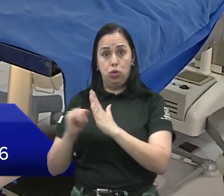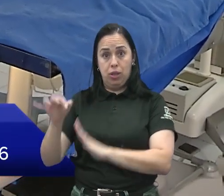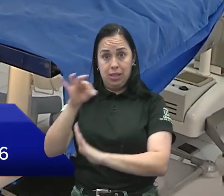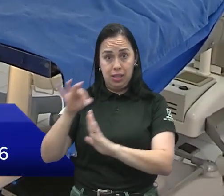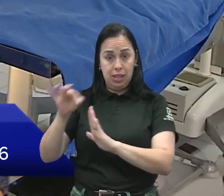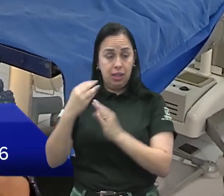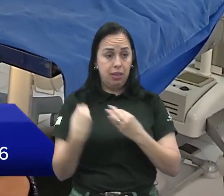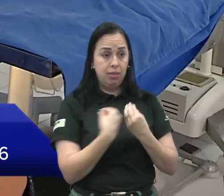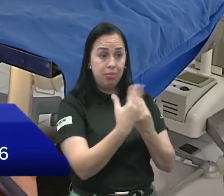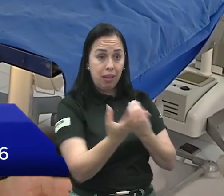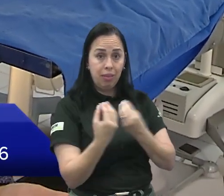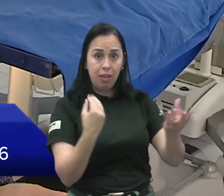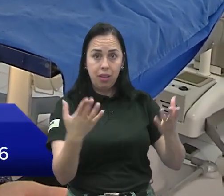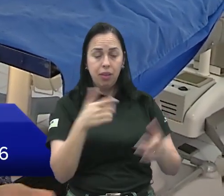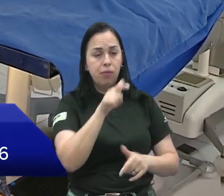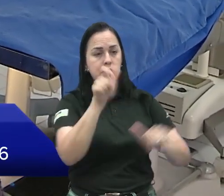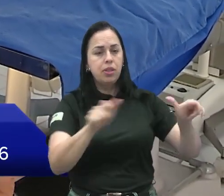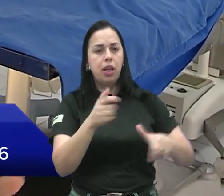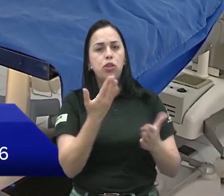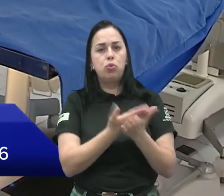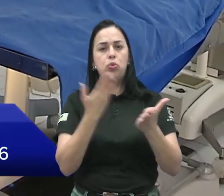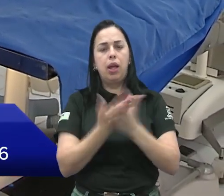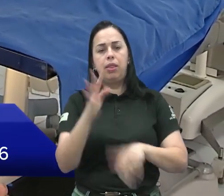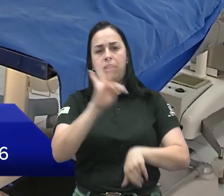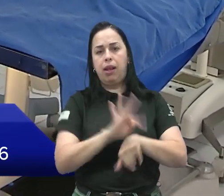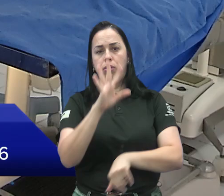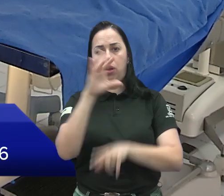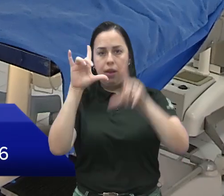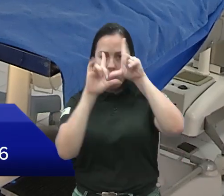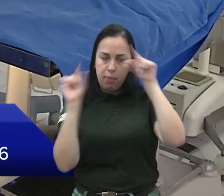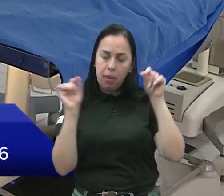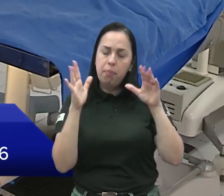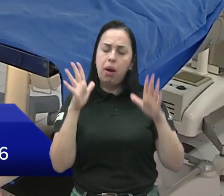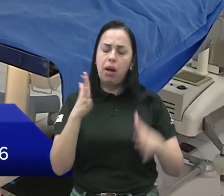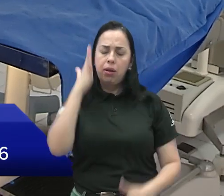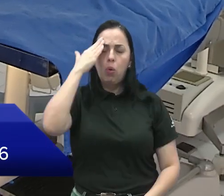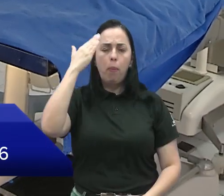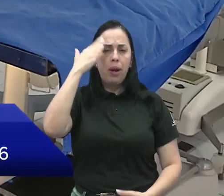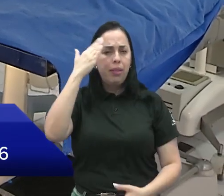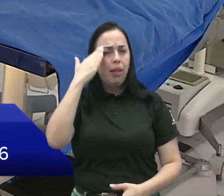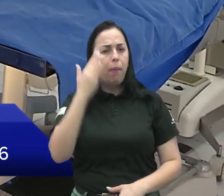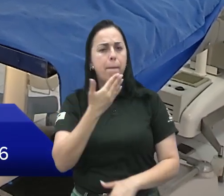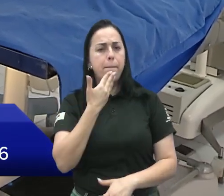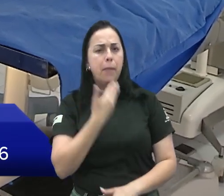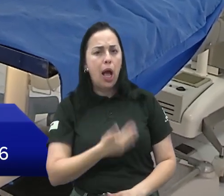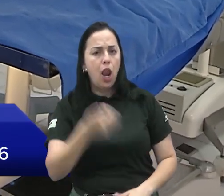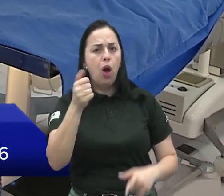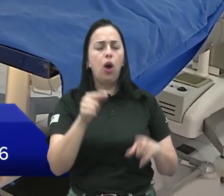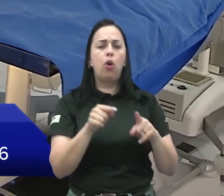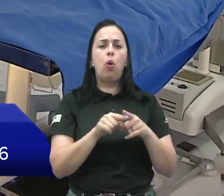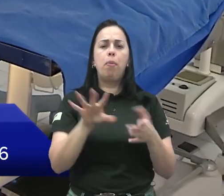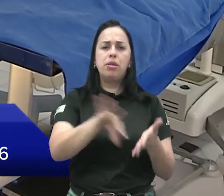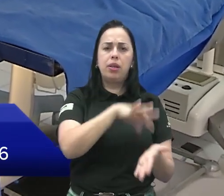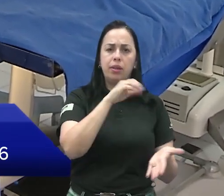está oferecendo aí para o pessoal que quer fazer técnico em enfermagem. E para a gente entender melhor quem pode participar e como vai funcionar,